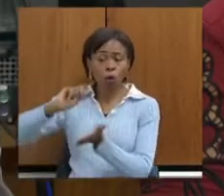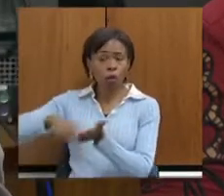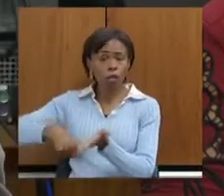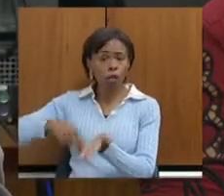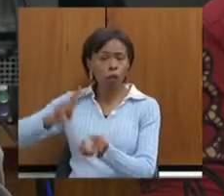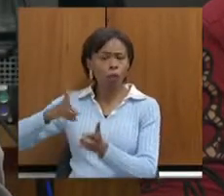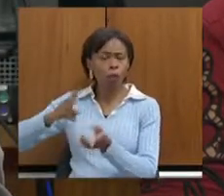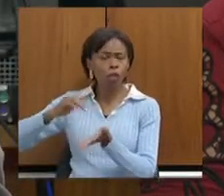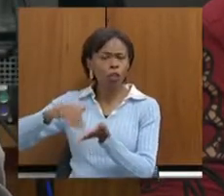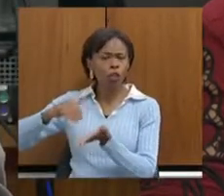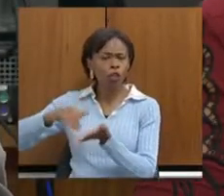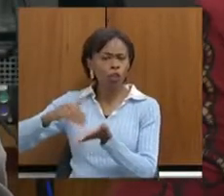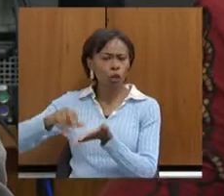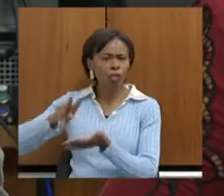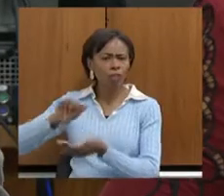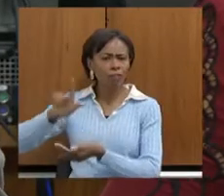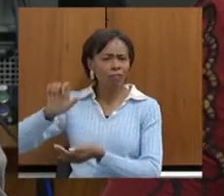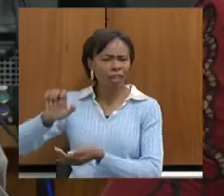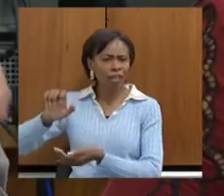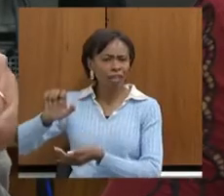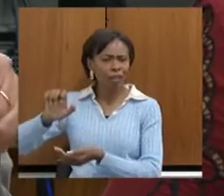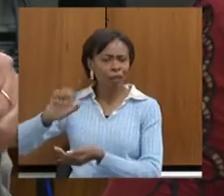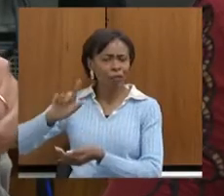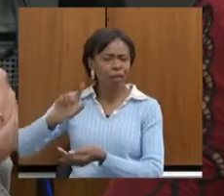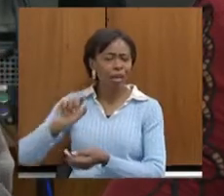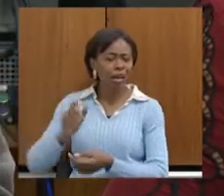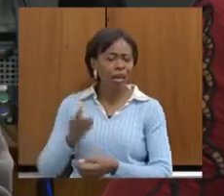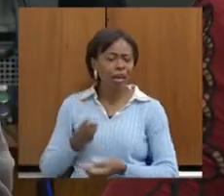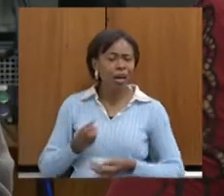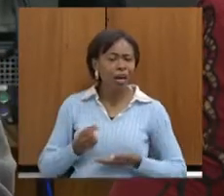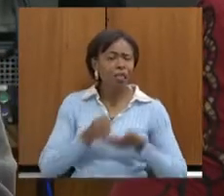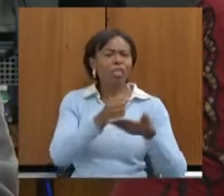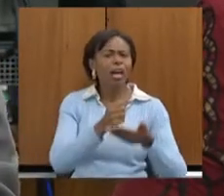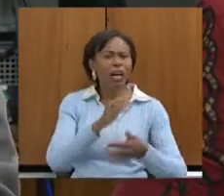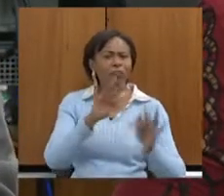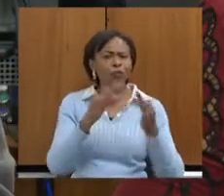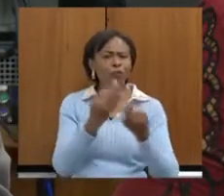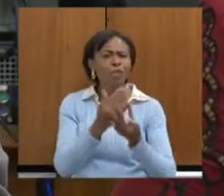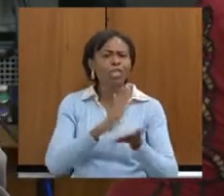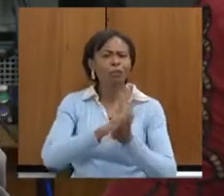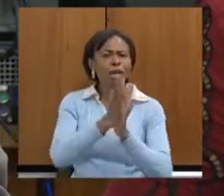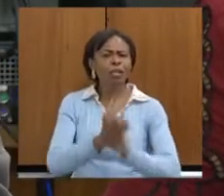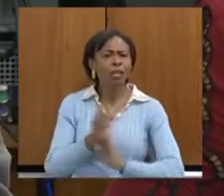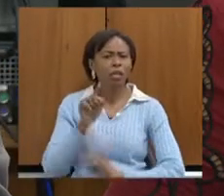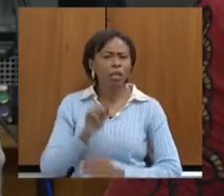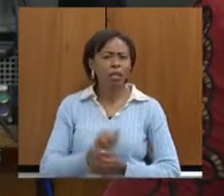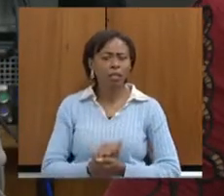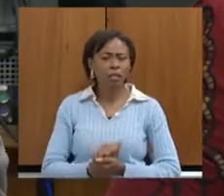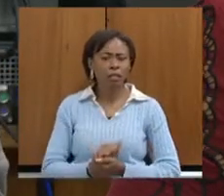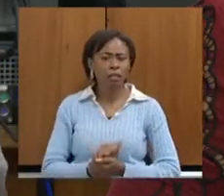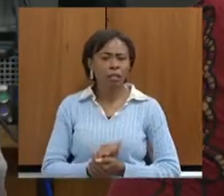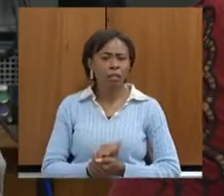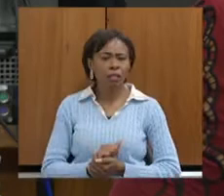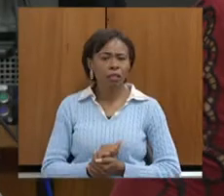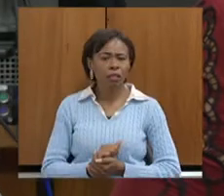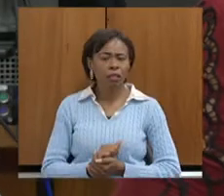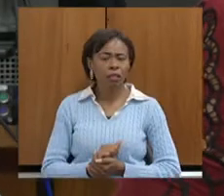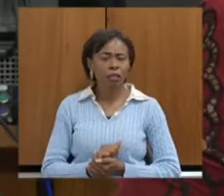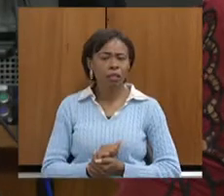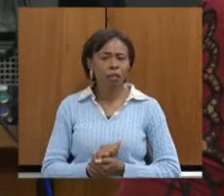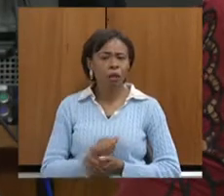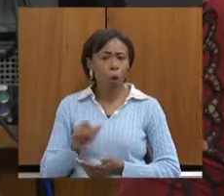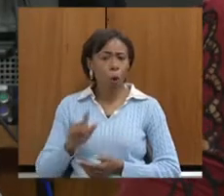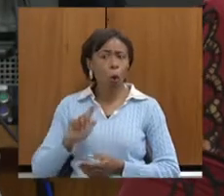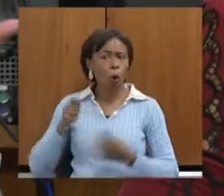a família que eles mataram lá né então Presidente ruim sai o bom ele só quer mas o ruim já saiu o